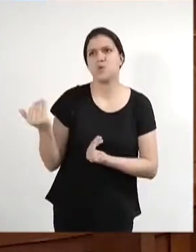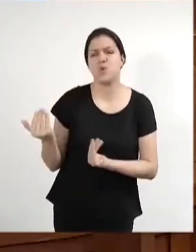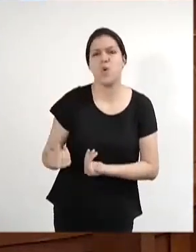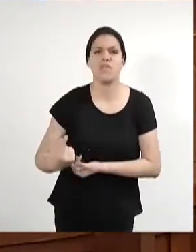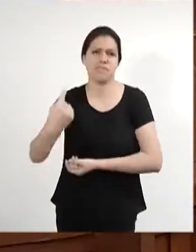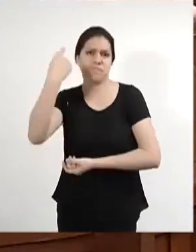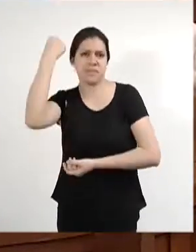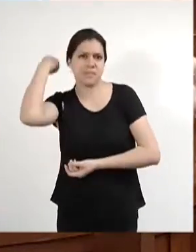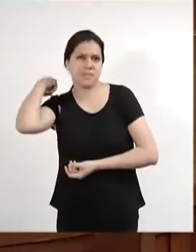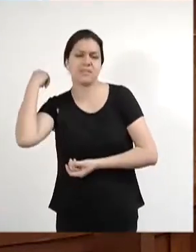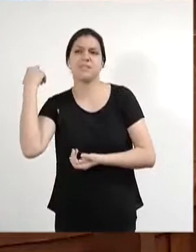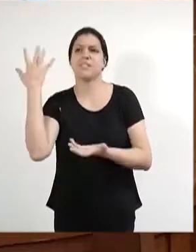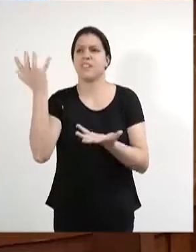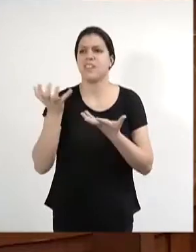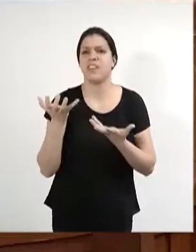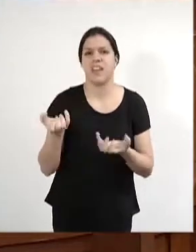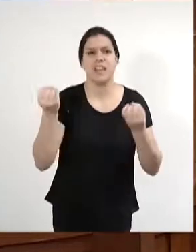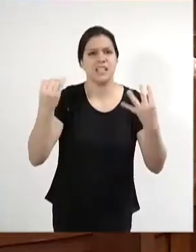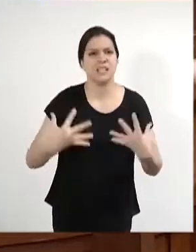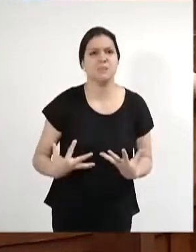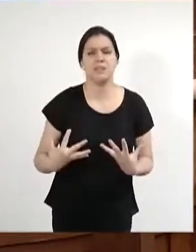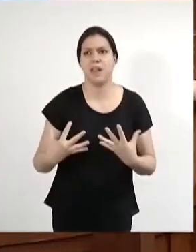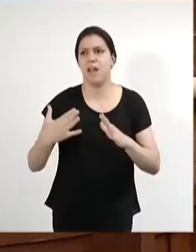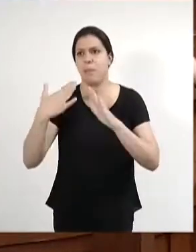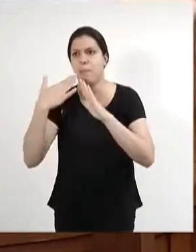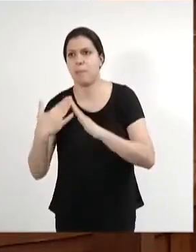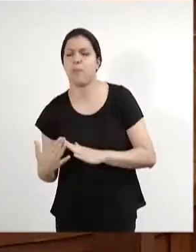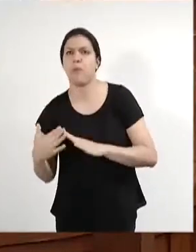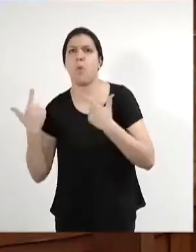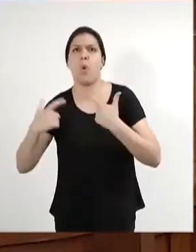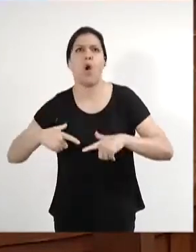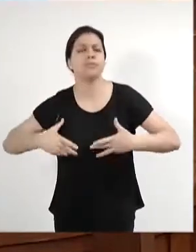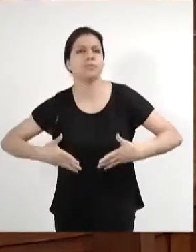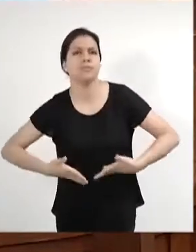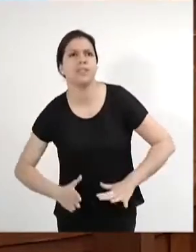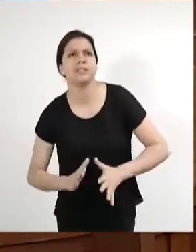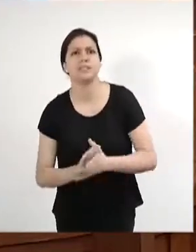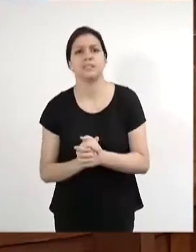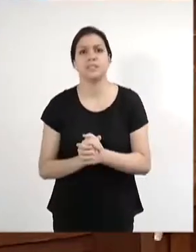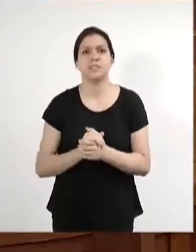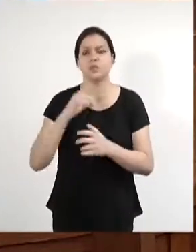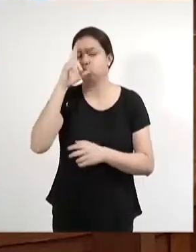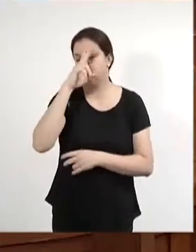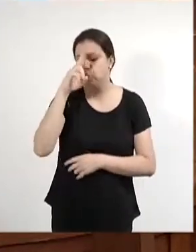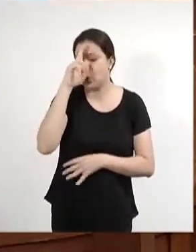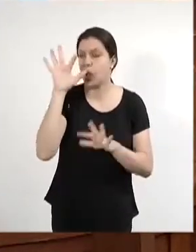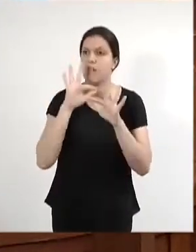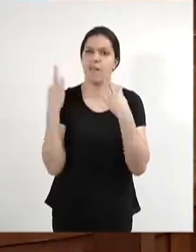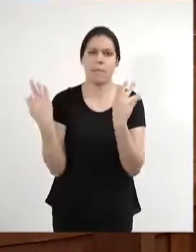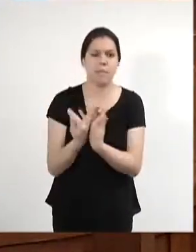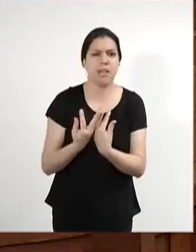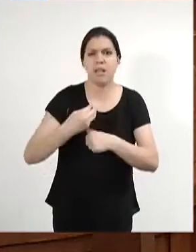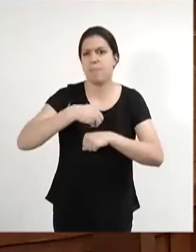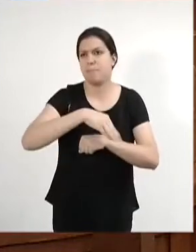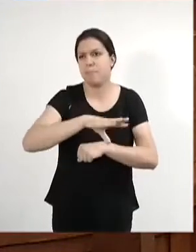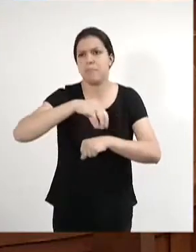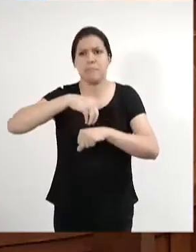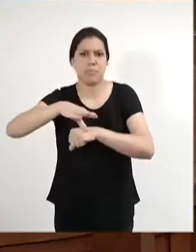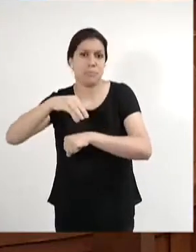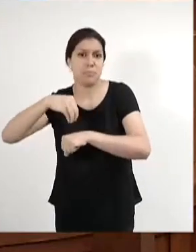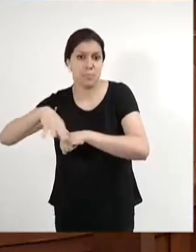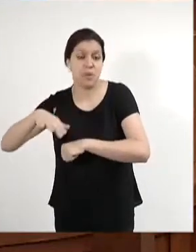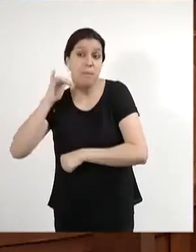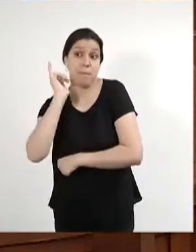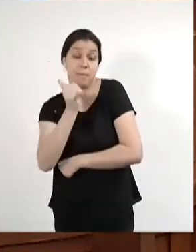juventude, quer contar a história da sua terra natal, quer contar a história da sua família, e todas essas